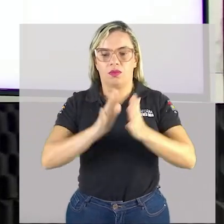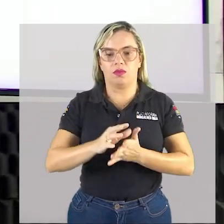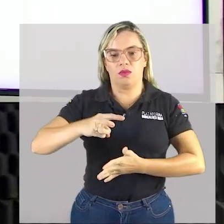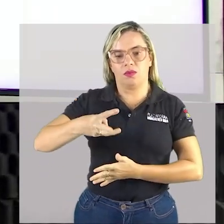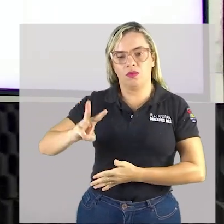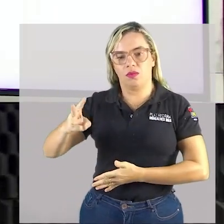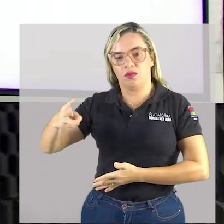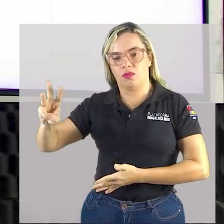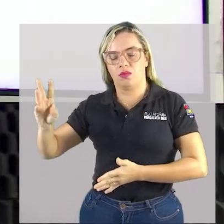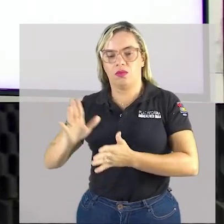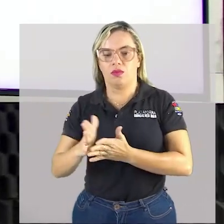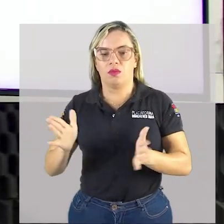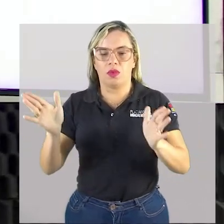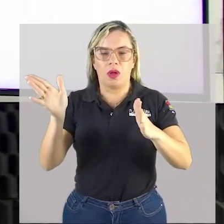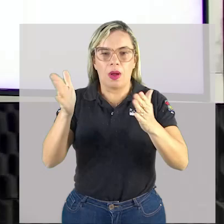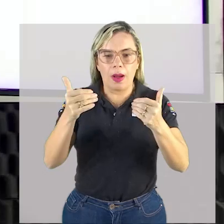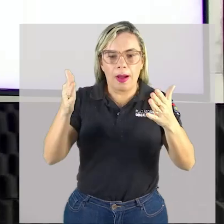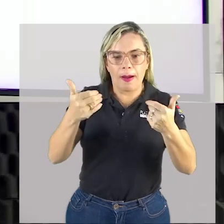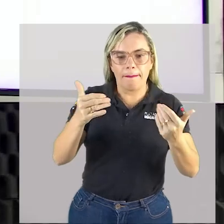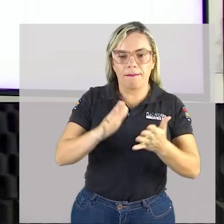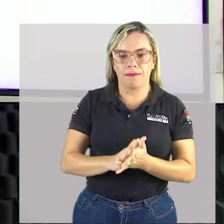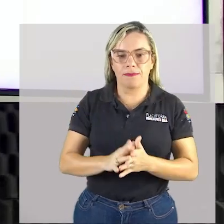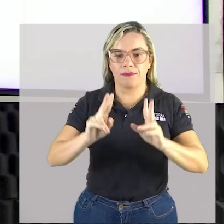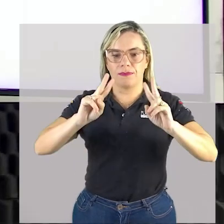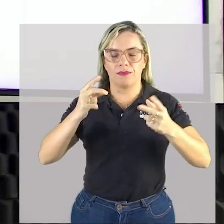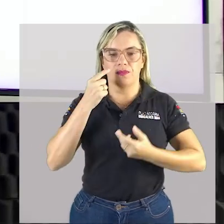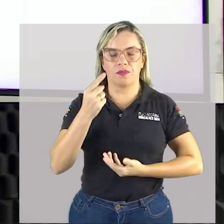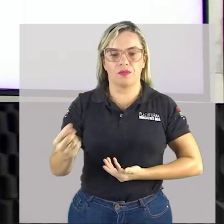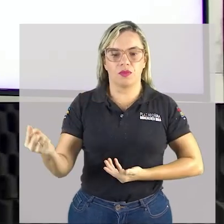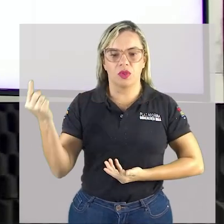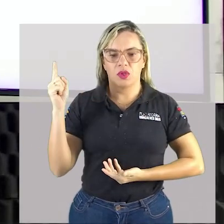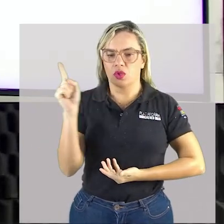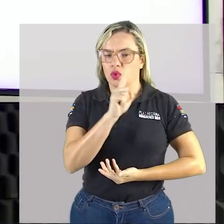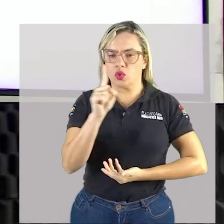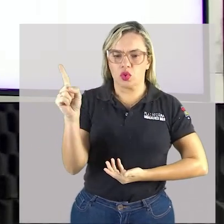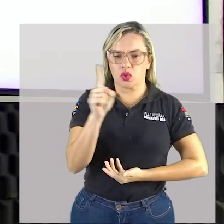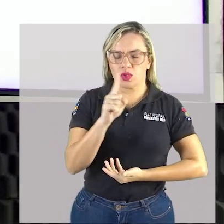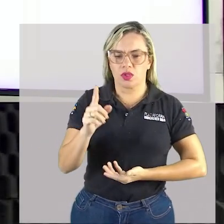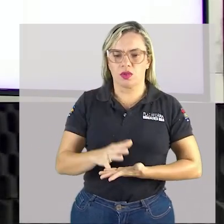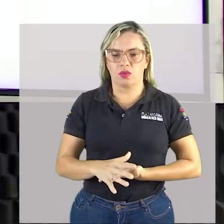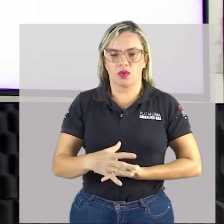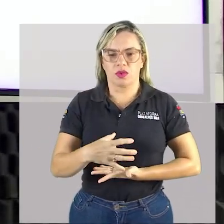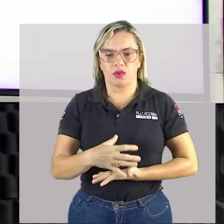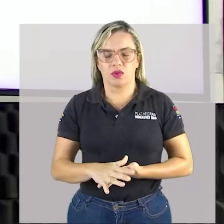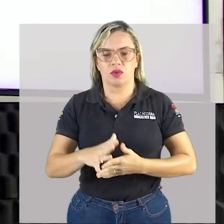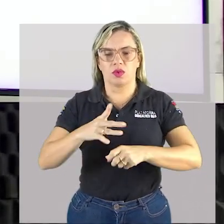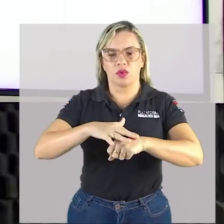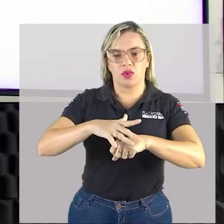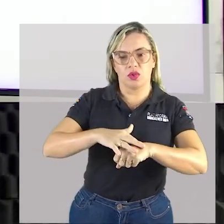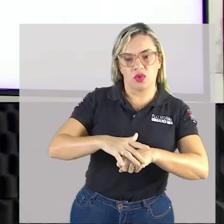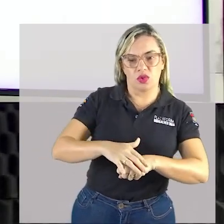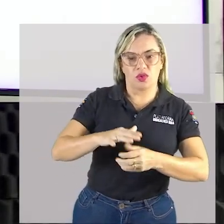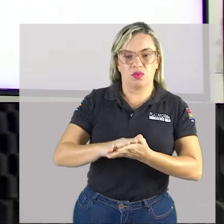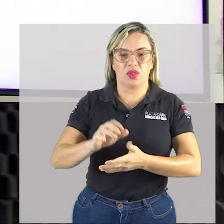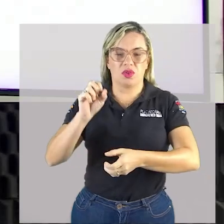a seguinte chamada: não estamos ficando doentes, estamos sendo